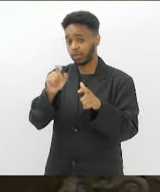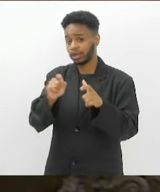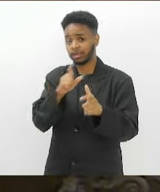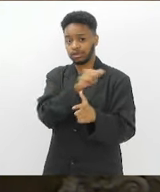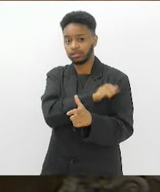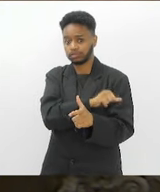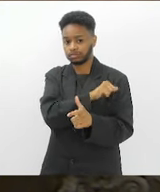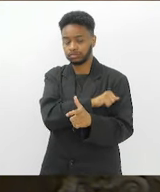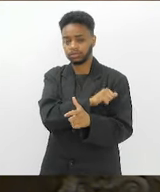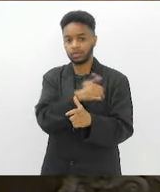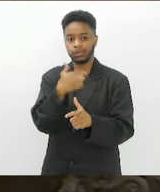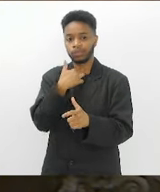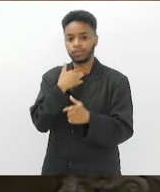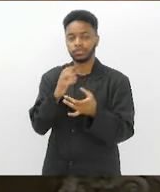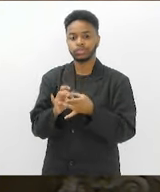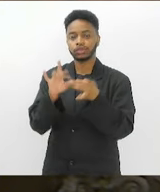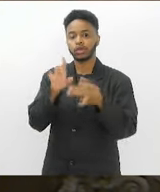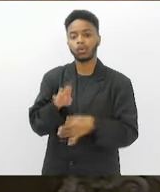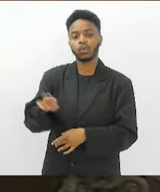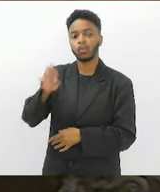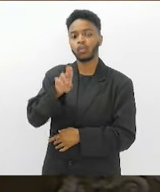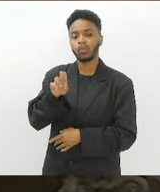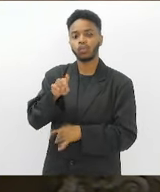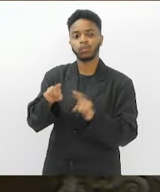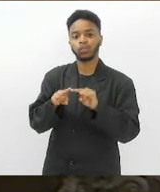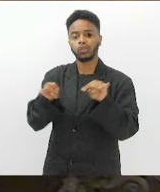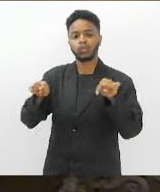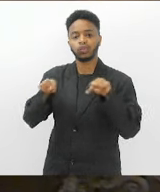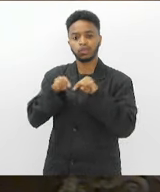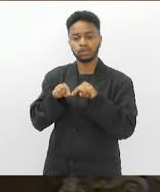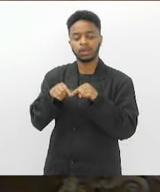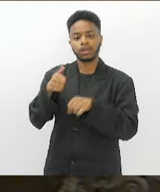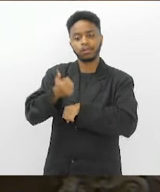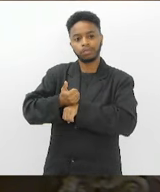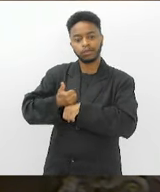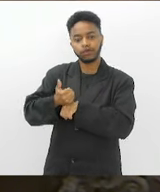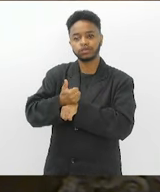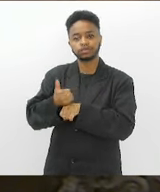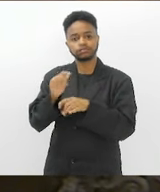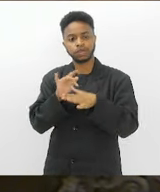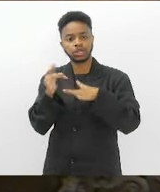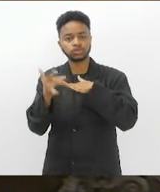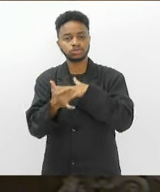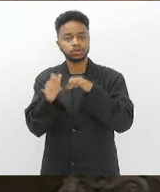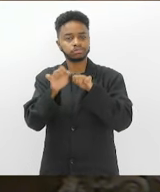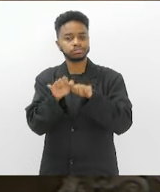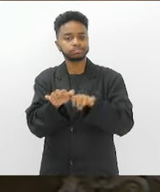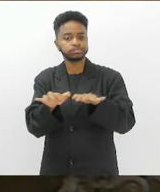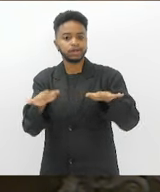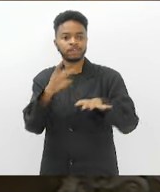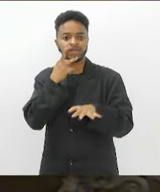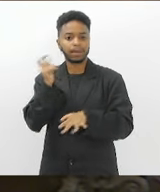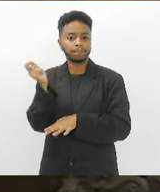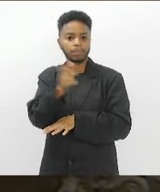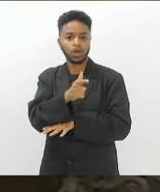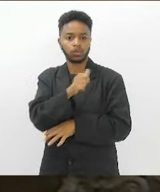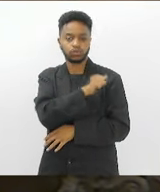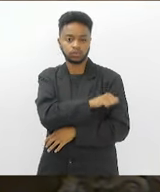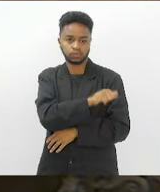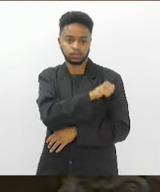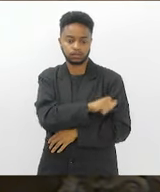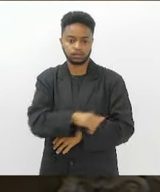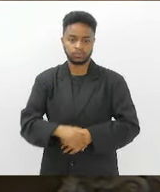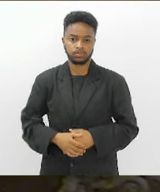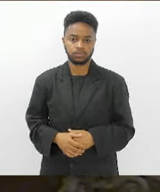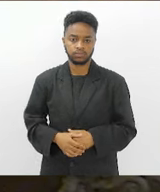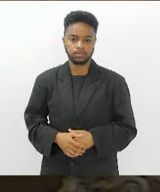use no cargo, no gabinete, redes sociais, para falar mal do Rio de Janeiro. Nós